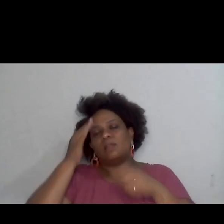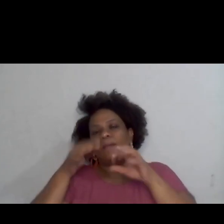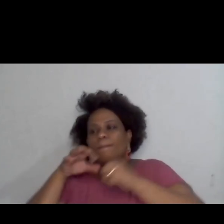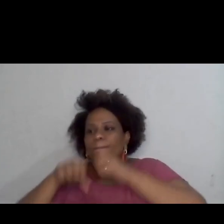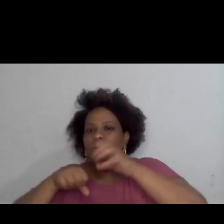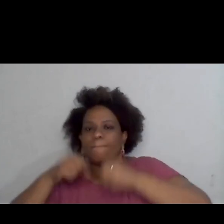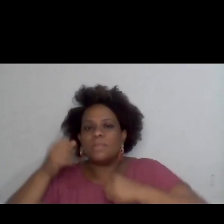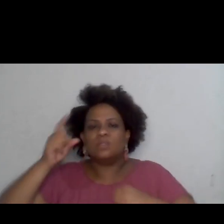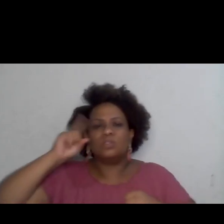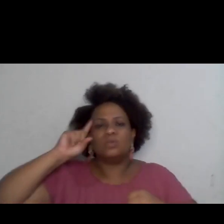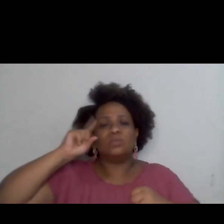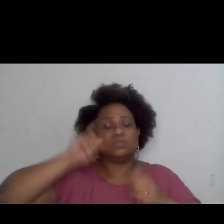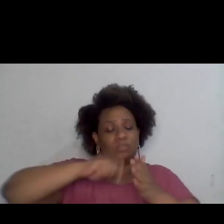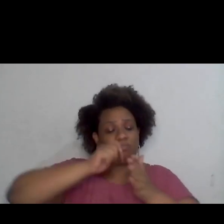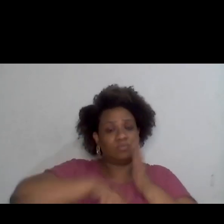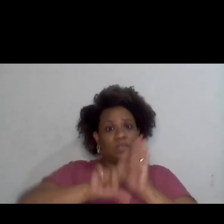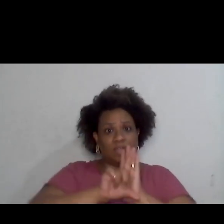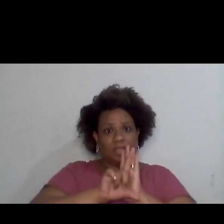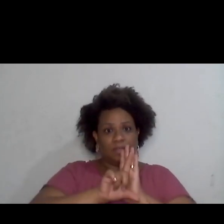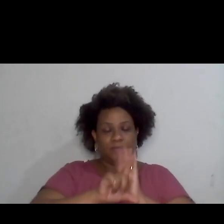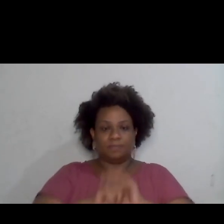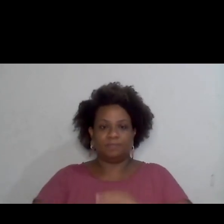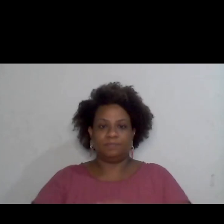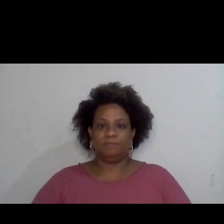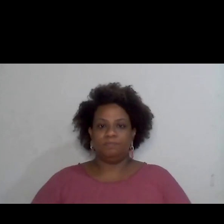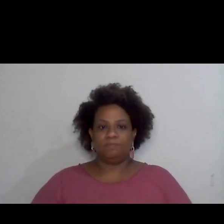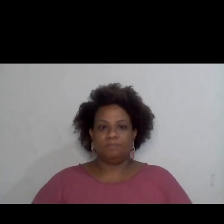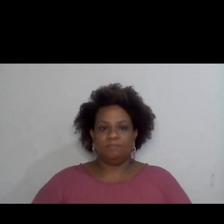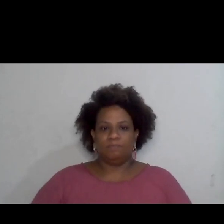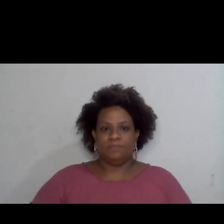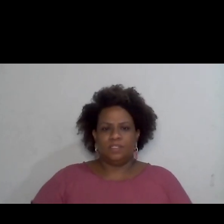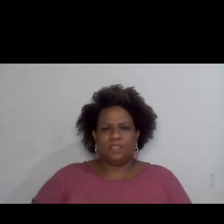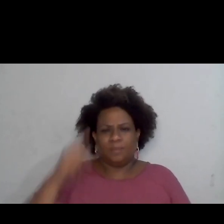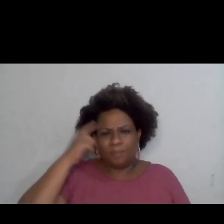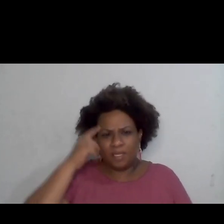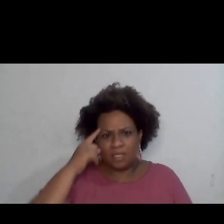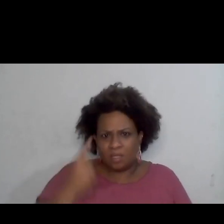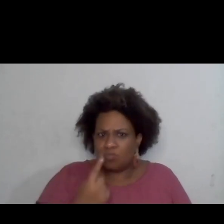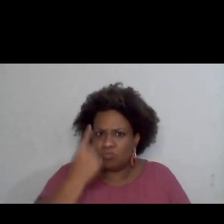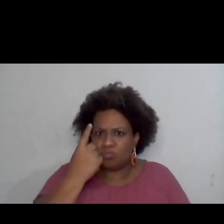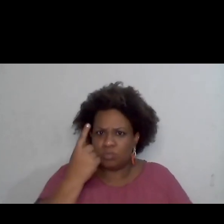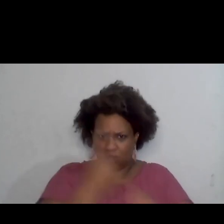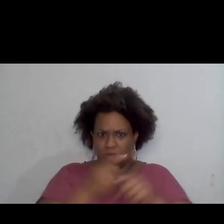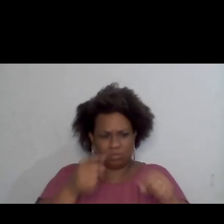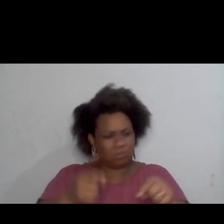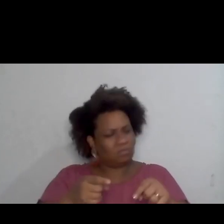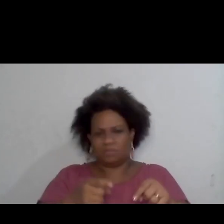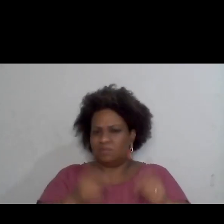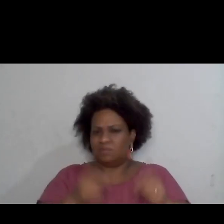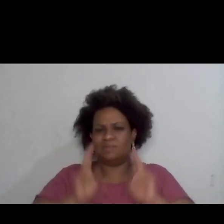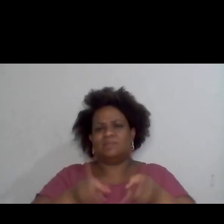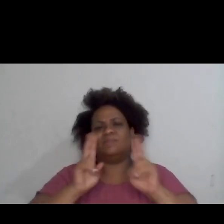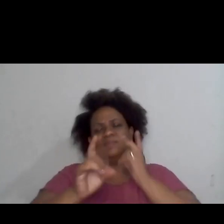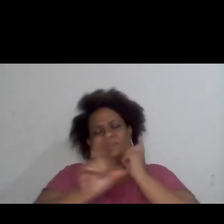dias sobre a regulamentação da lei. Então, não entendam isso como um único encontro que a gente vai ter. A gente vai se ver muitas